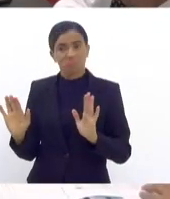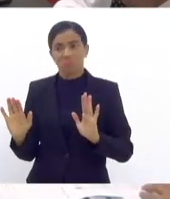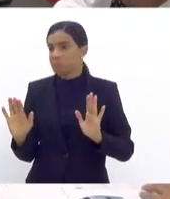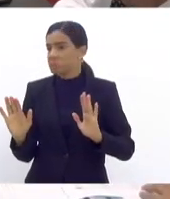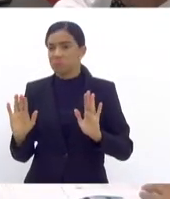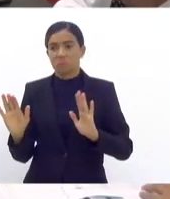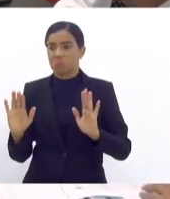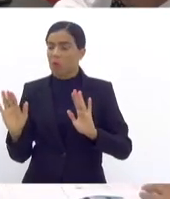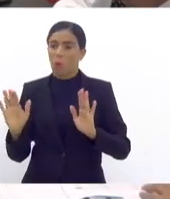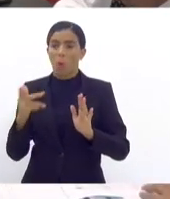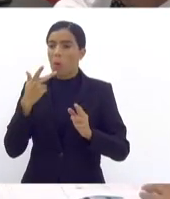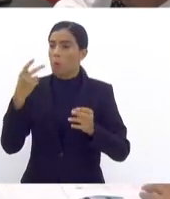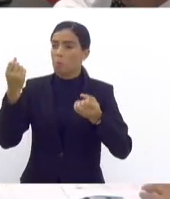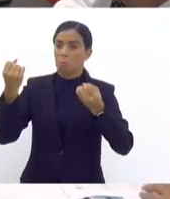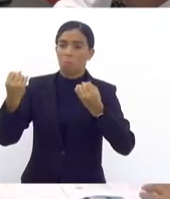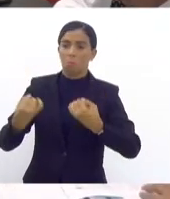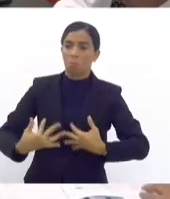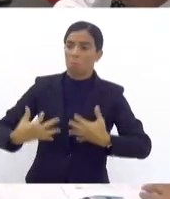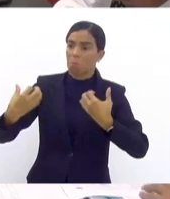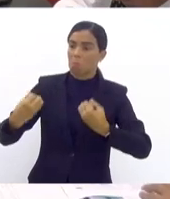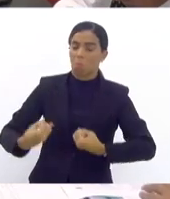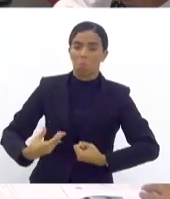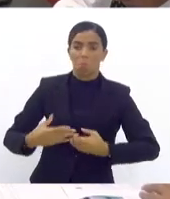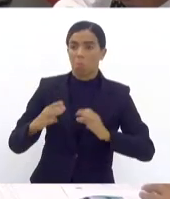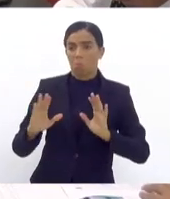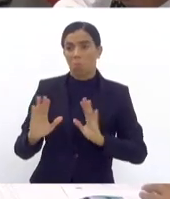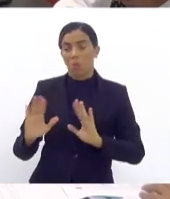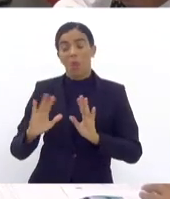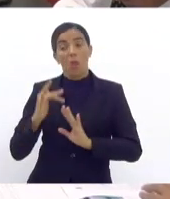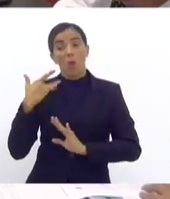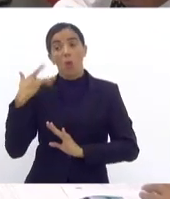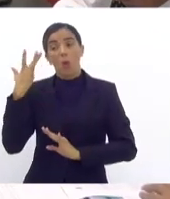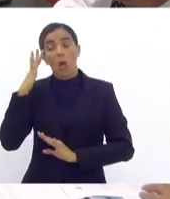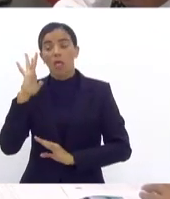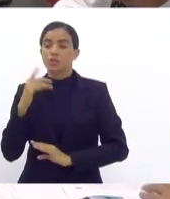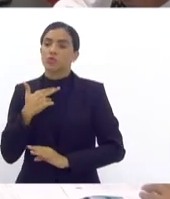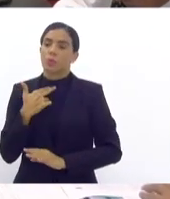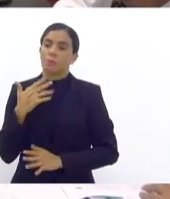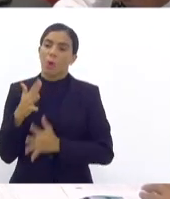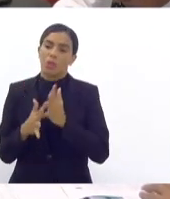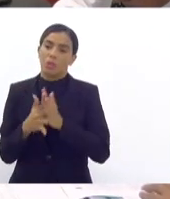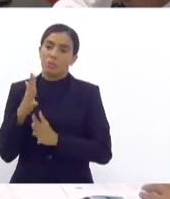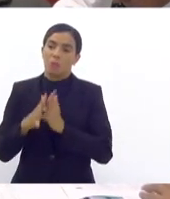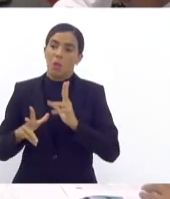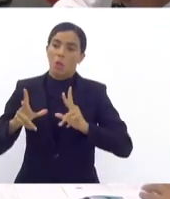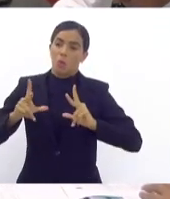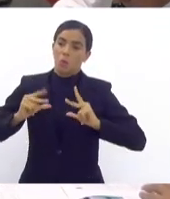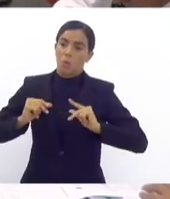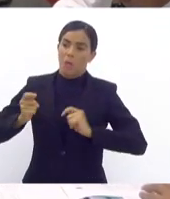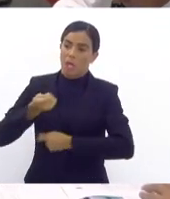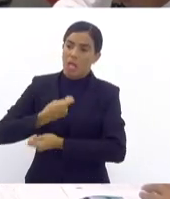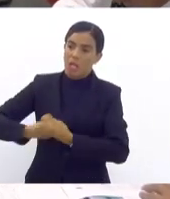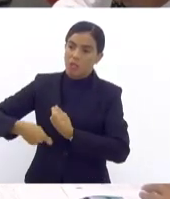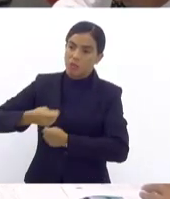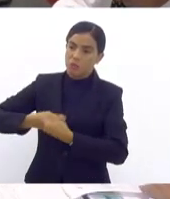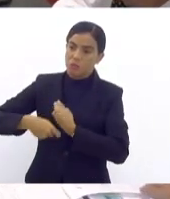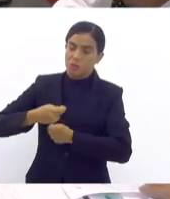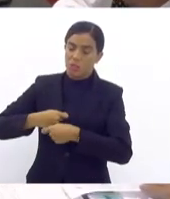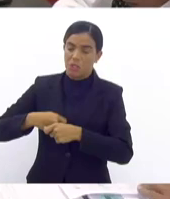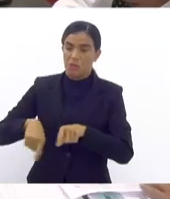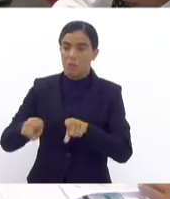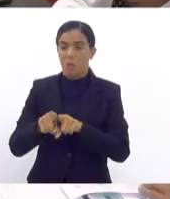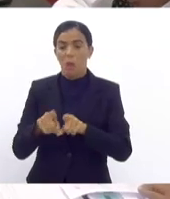pontuar sobre isso. Na verdade, eu acho só que a gente não pode interferir no mérito administrativo. No mérito administrativo, na forma como o